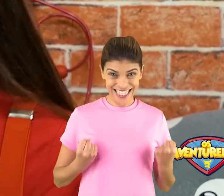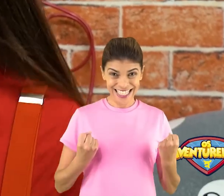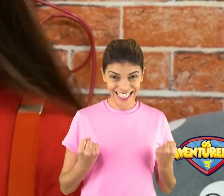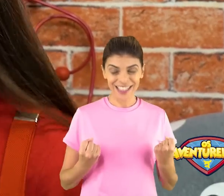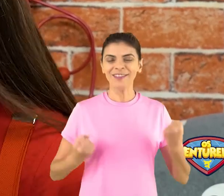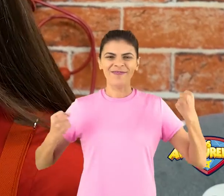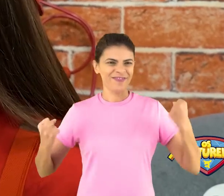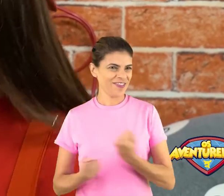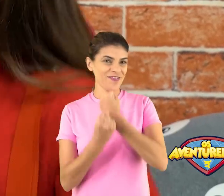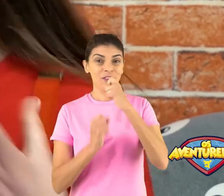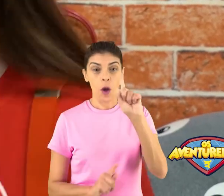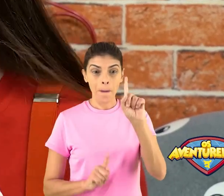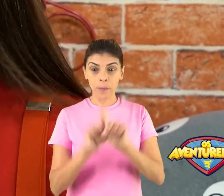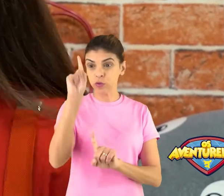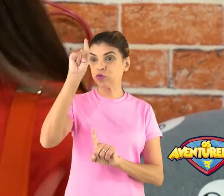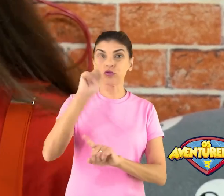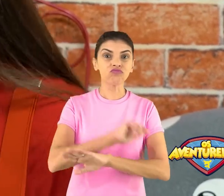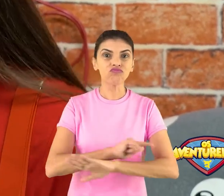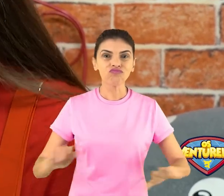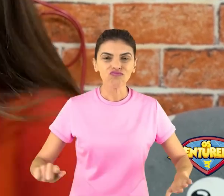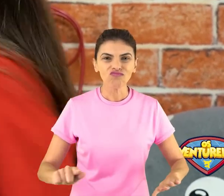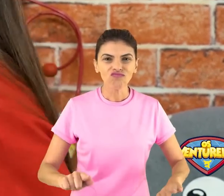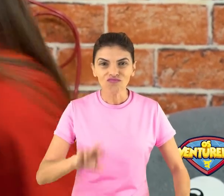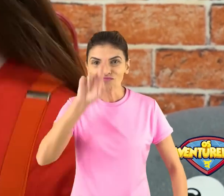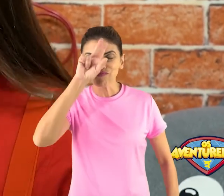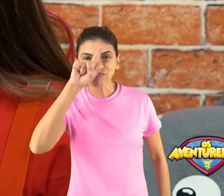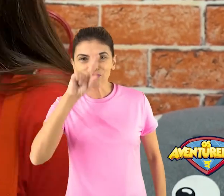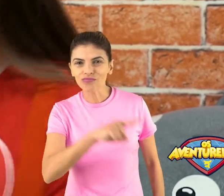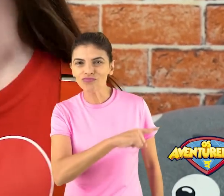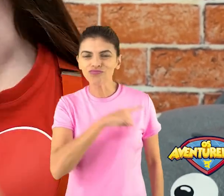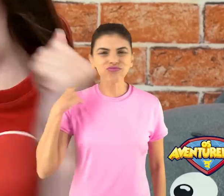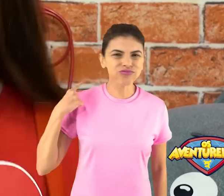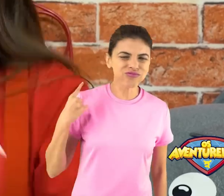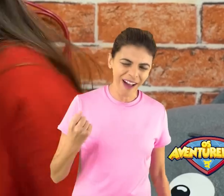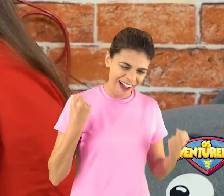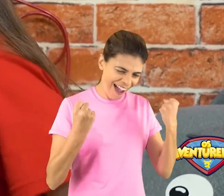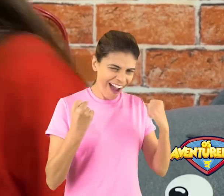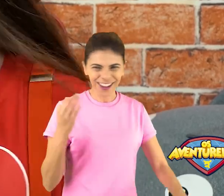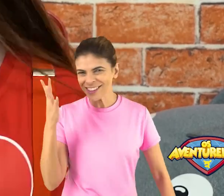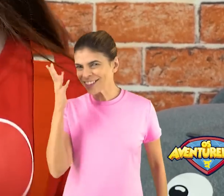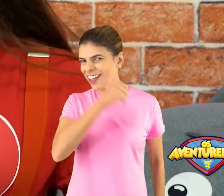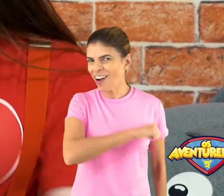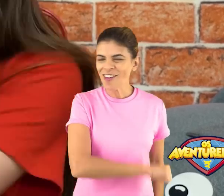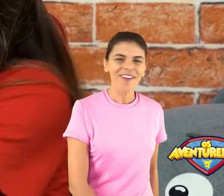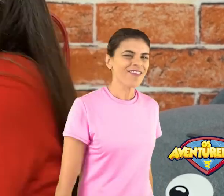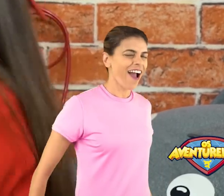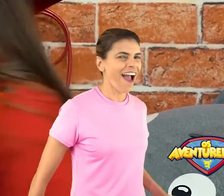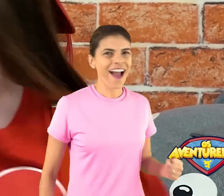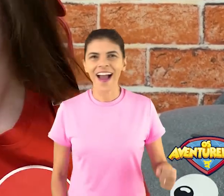Isso! O foguete falhou! Salvamos o Aventureiro Azul!